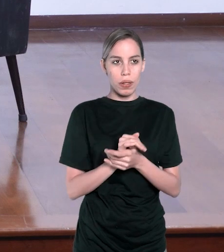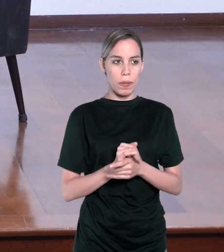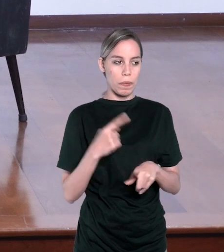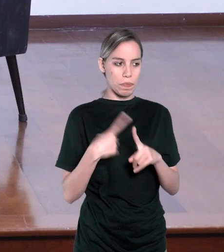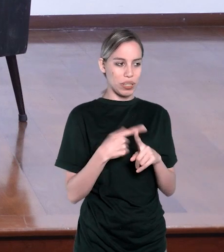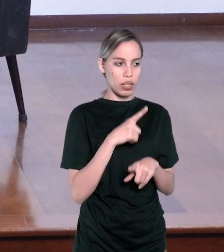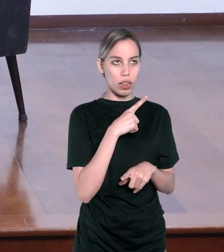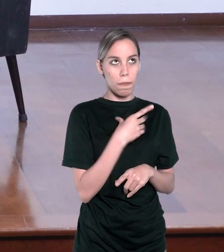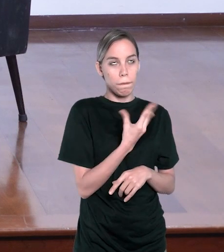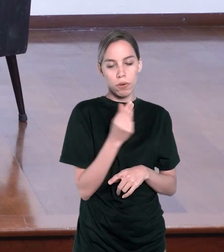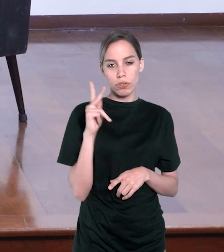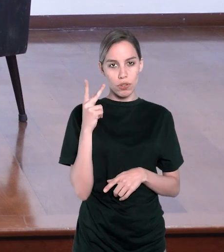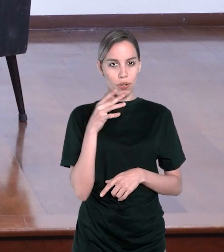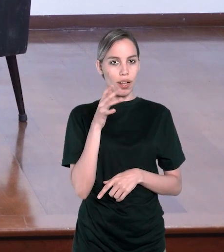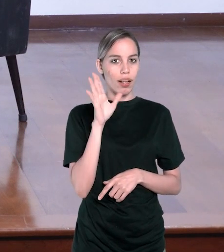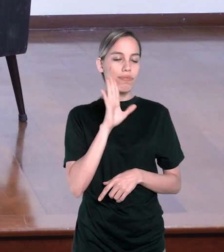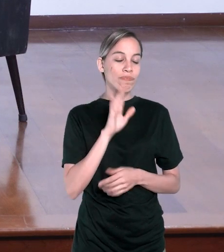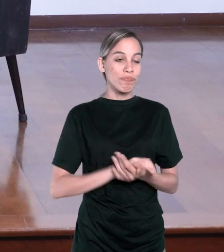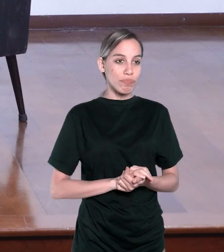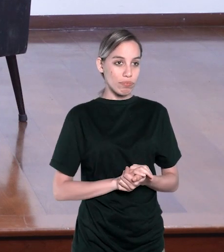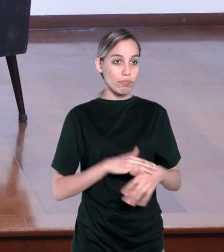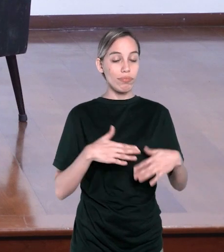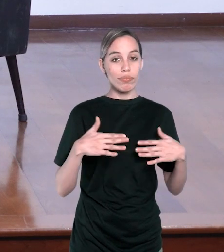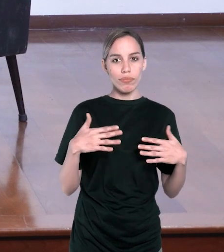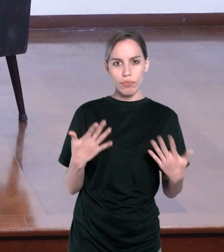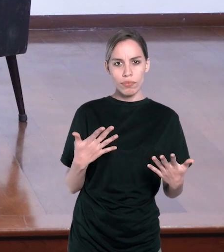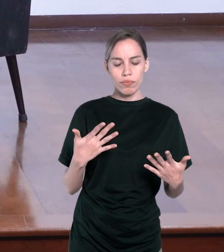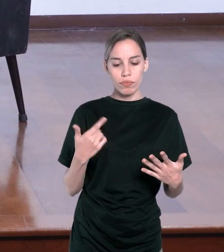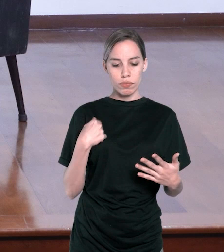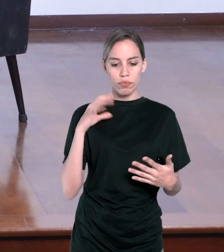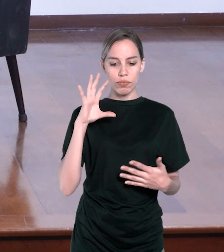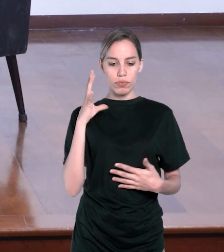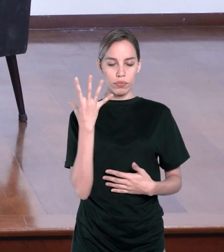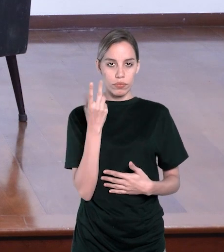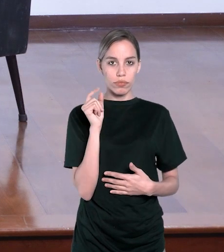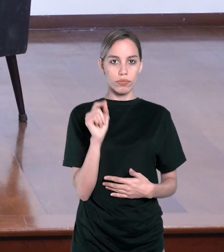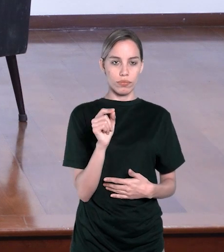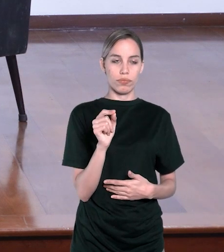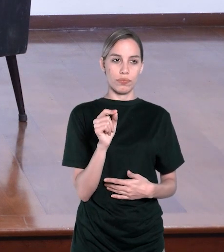conversou. Mas, bom, eu acho que